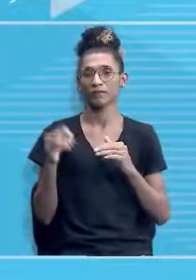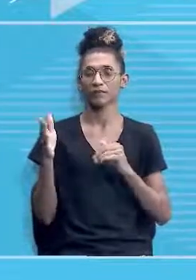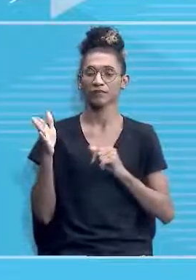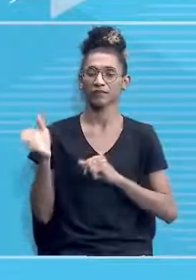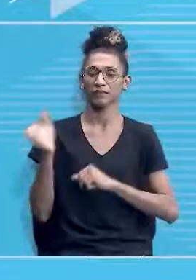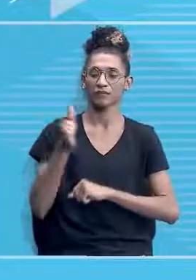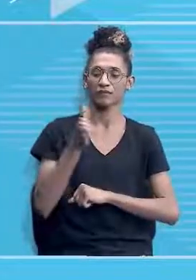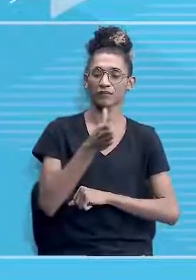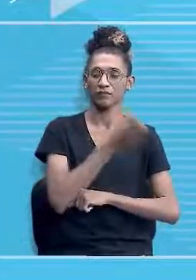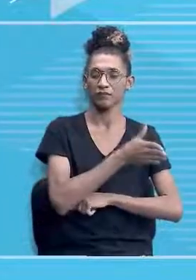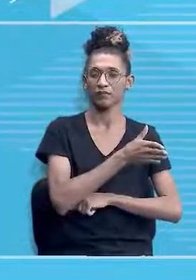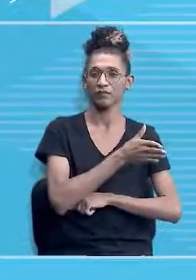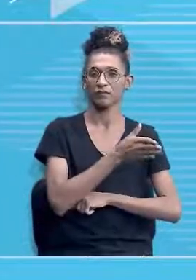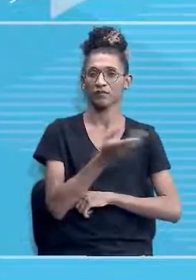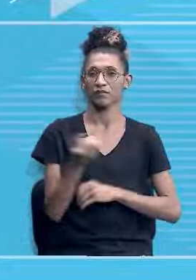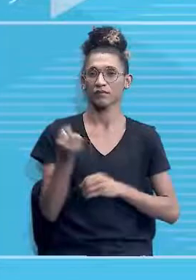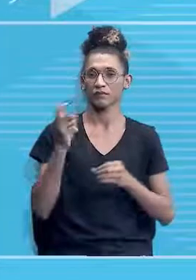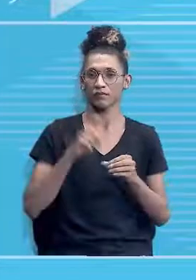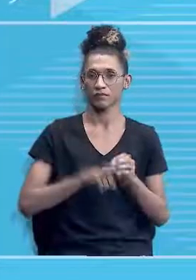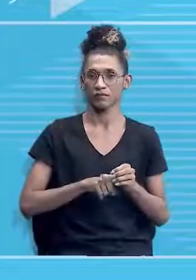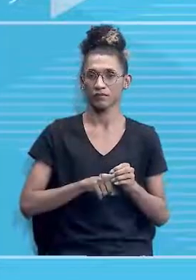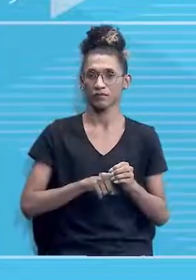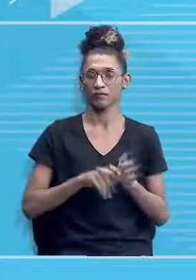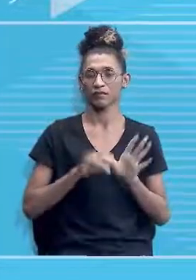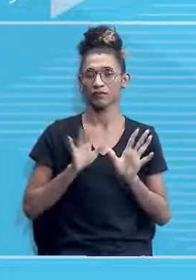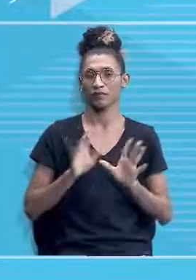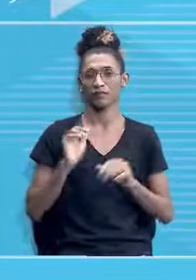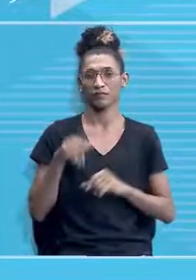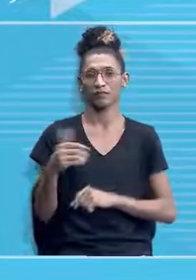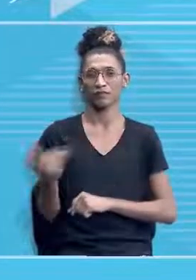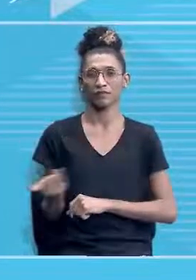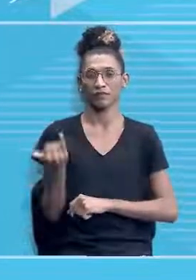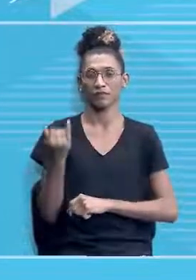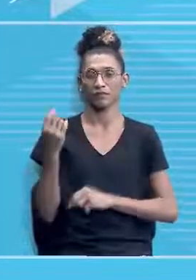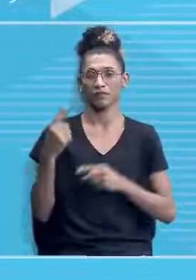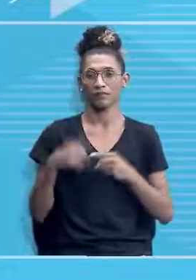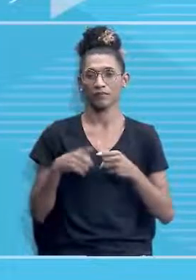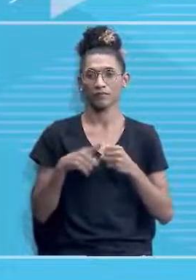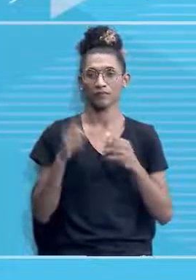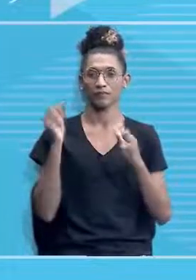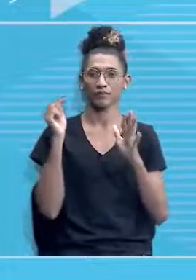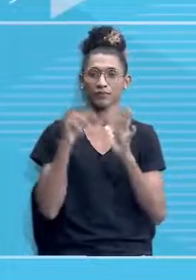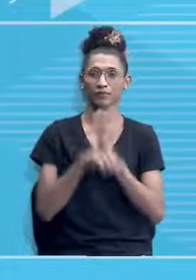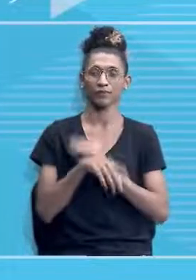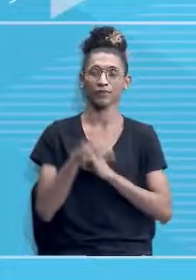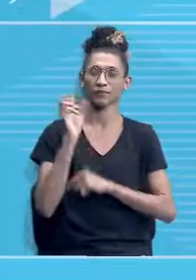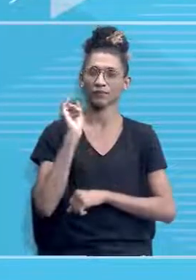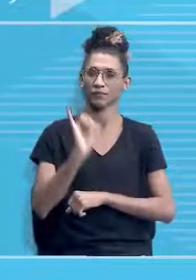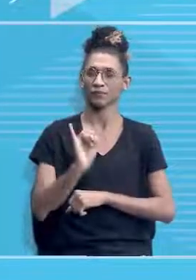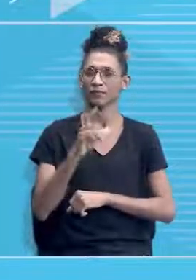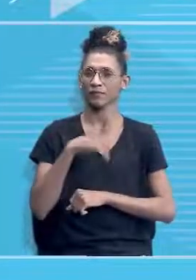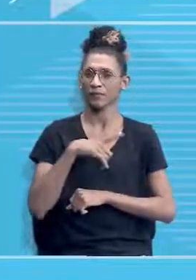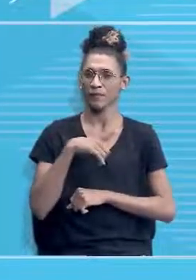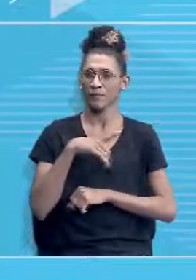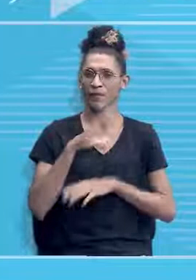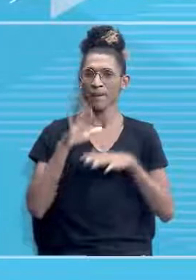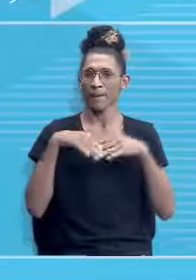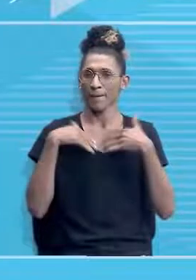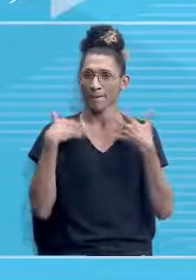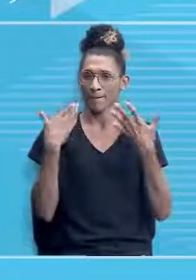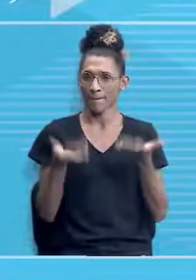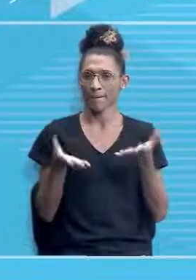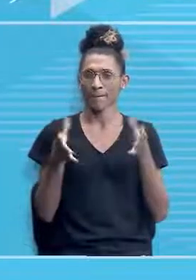vai dar mais básica para menos básica e é importante porque não a questão se tiver lá qual o composto mais